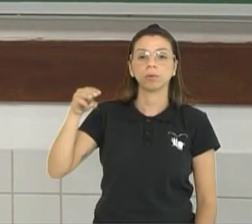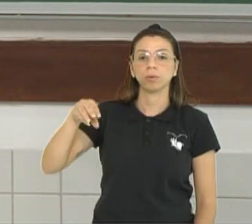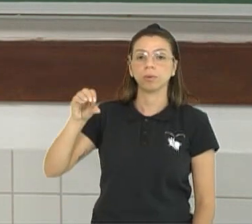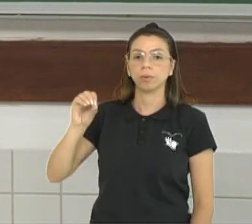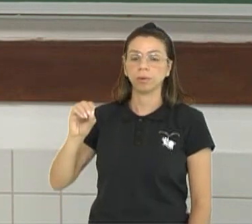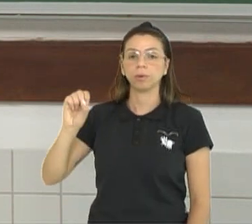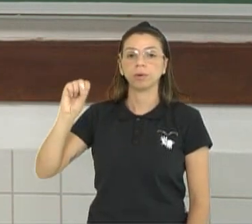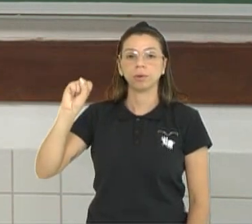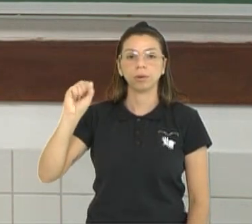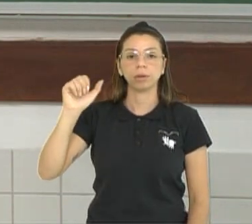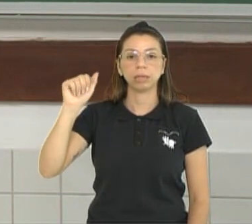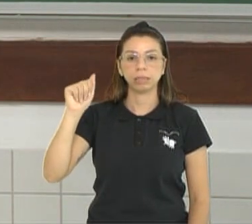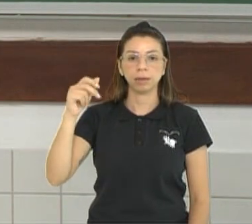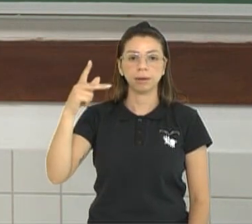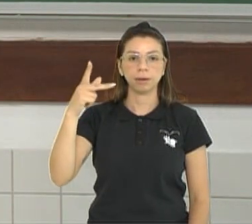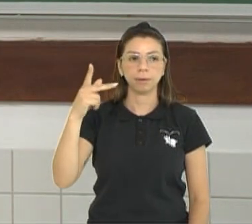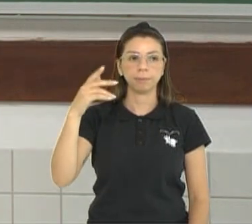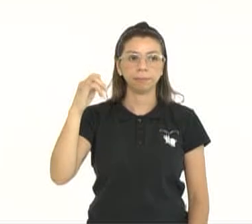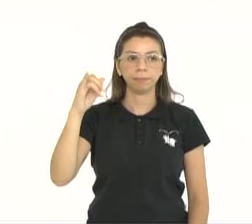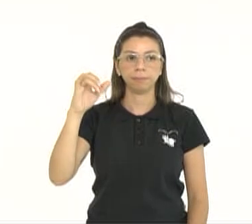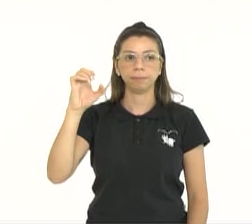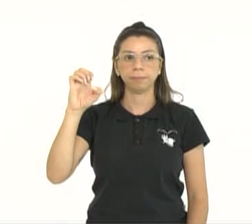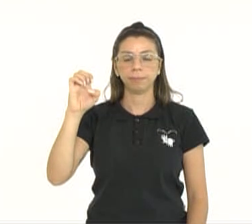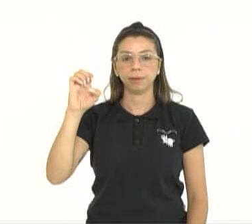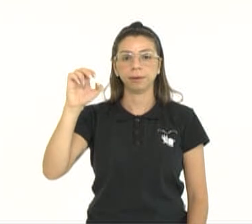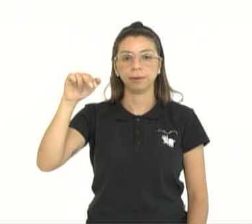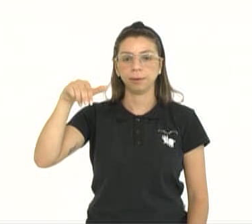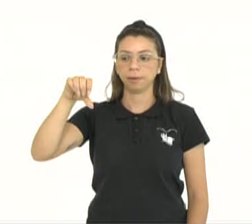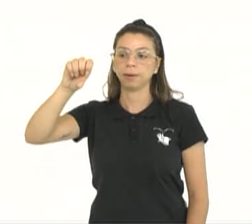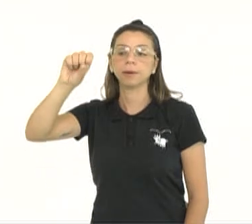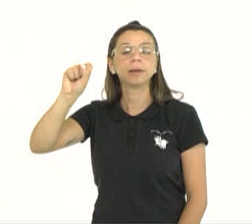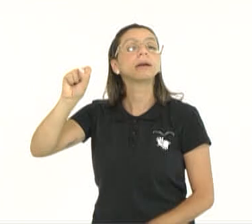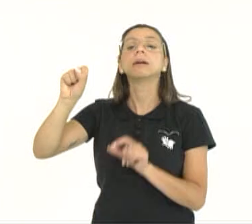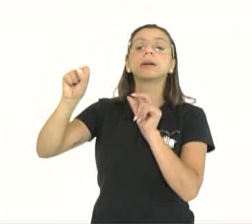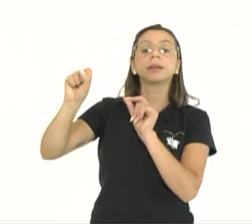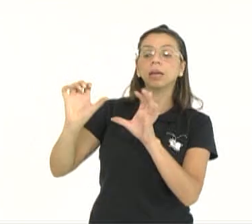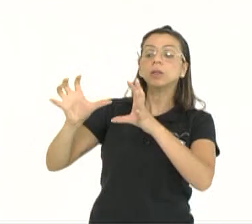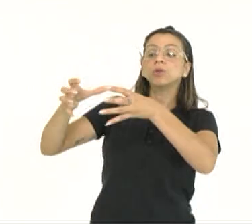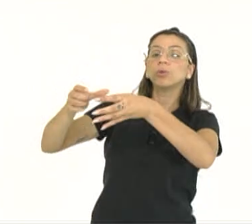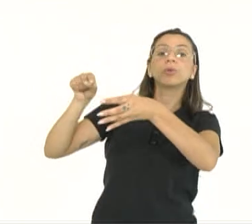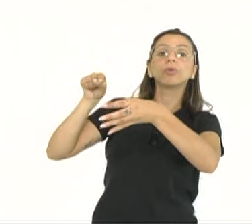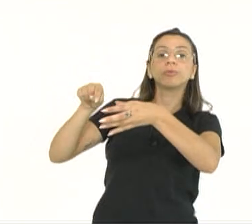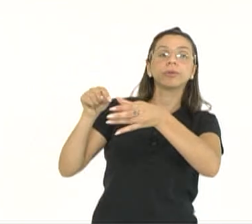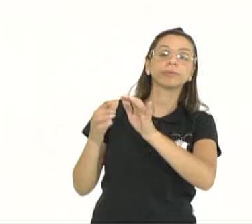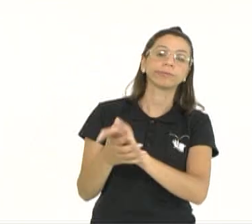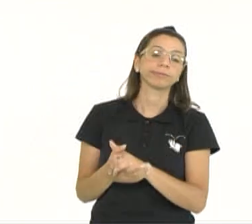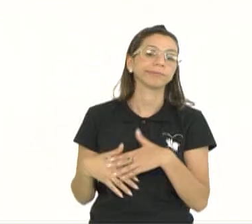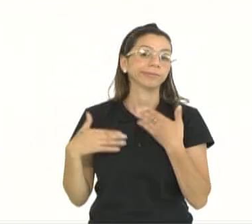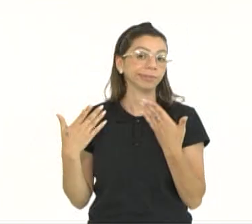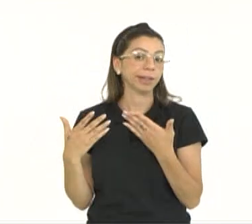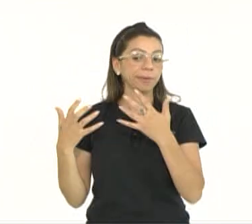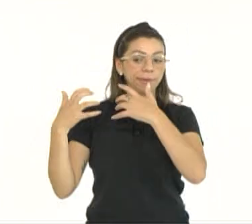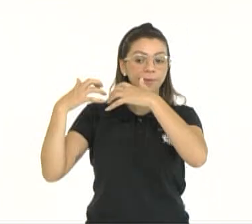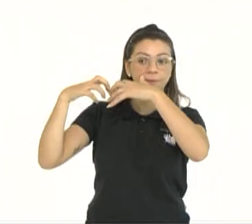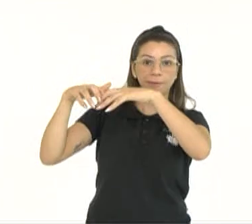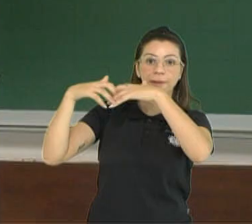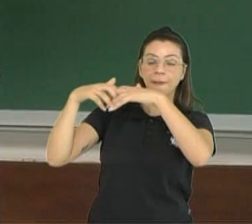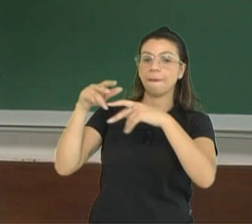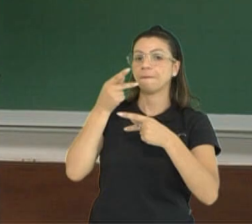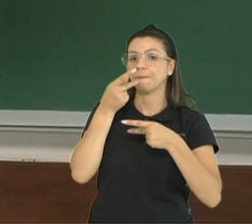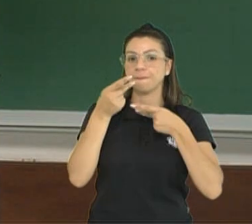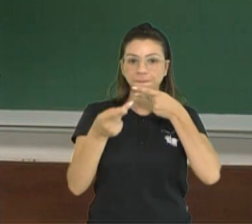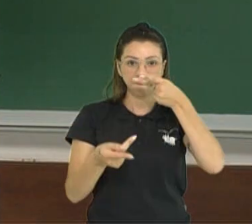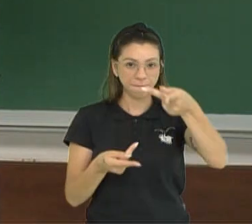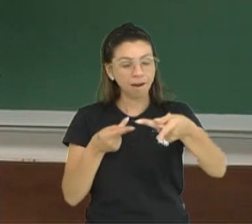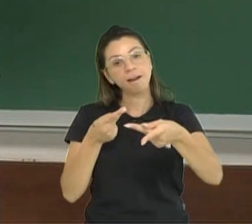Homo sapiens. Quem são os Homo sapiens? Olha só, eles vão desenvolver a capacidade da fala,